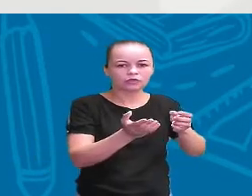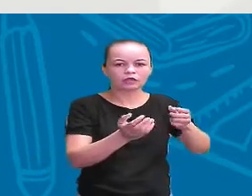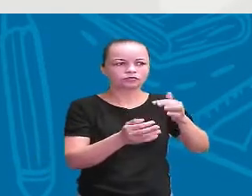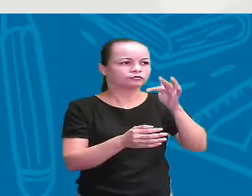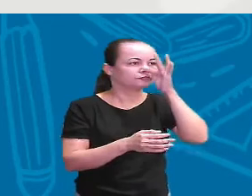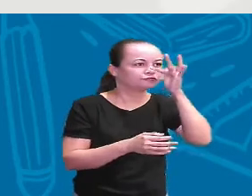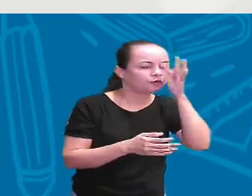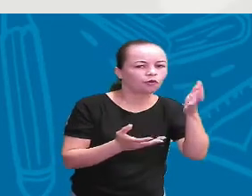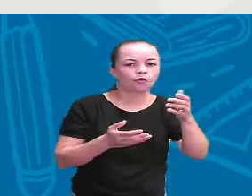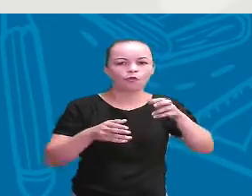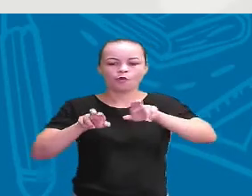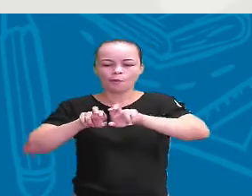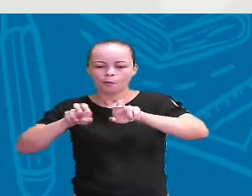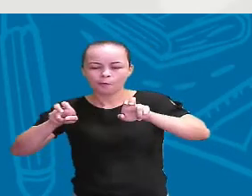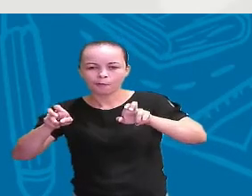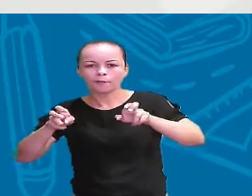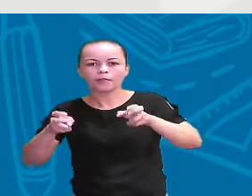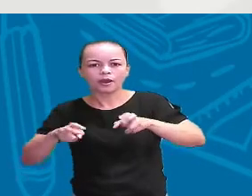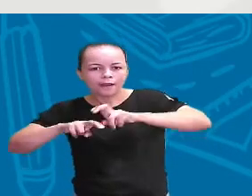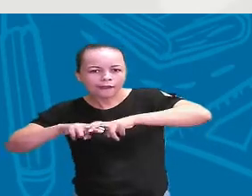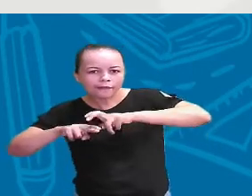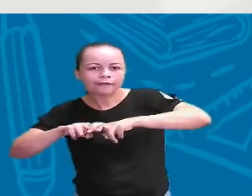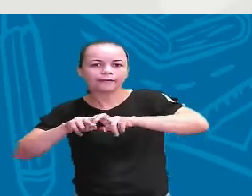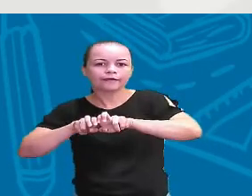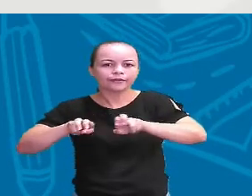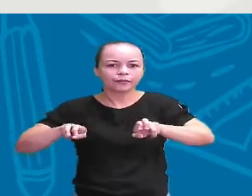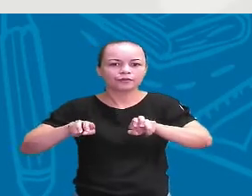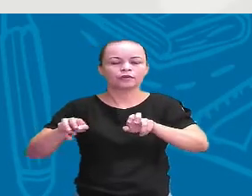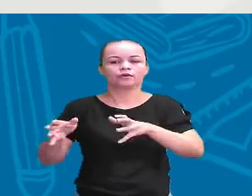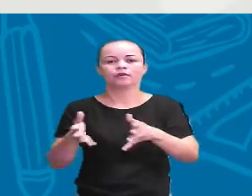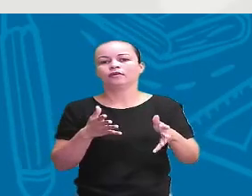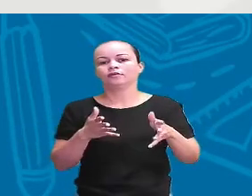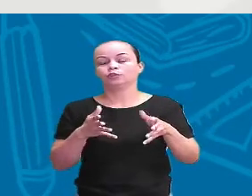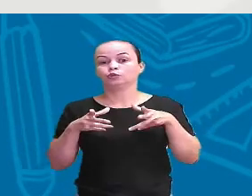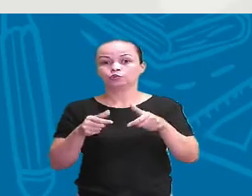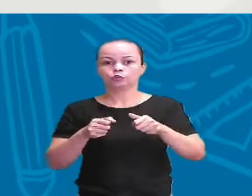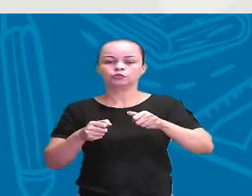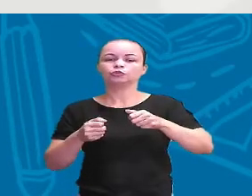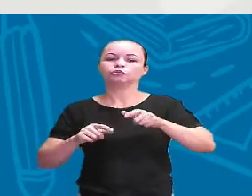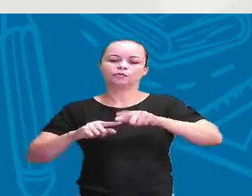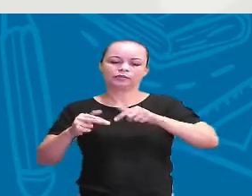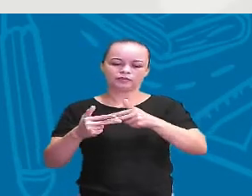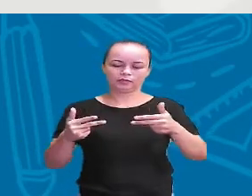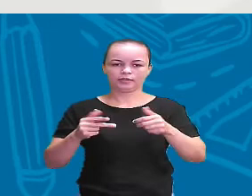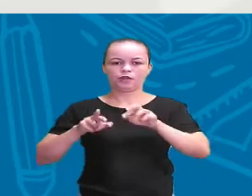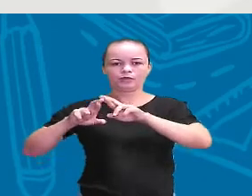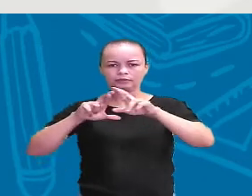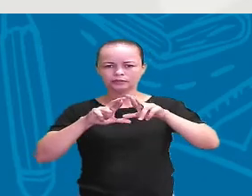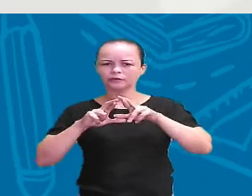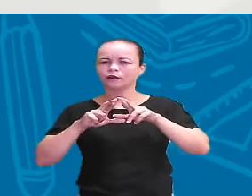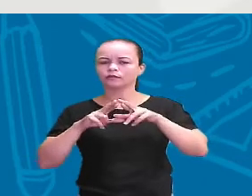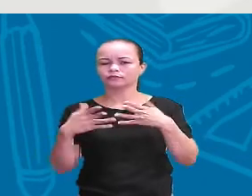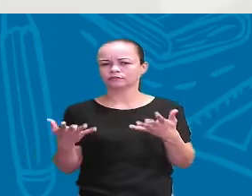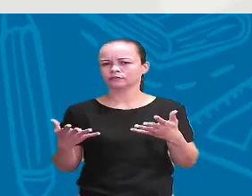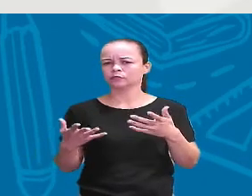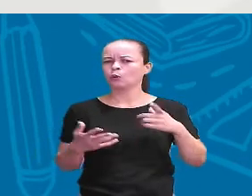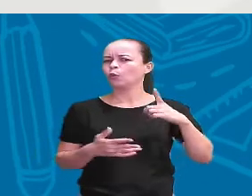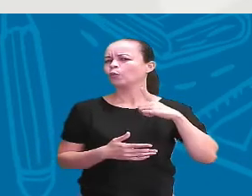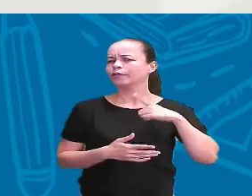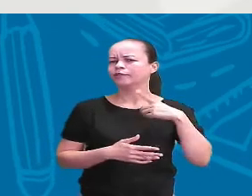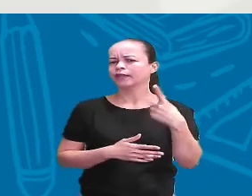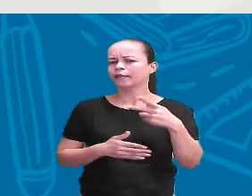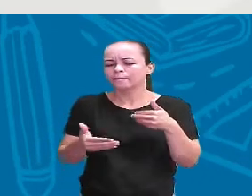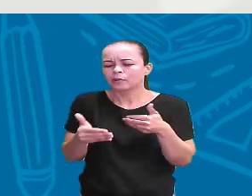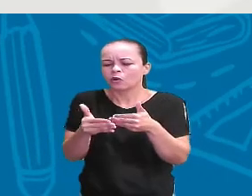flores, um banquinho, tudo com material reciclável. E aí, o que é que existe ao redor da sua escola, certo? Que